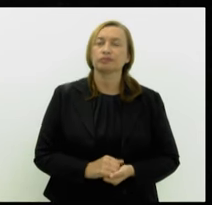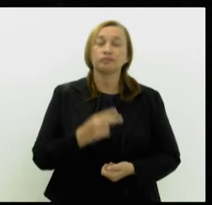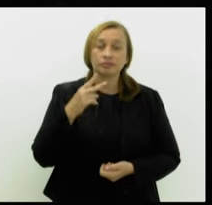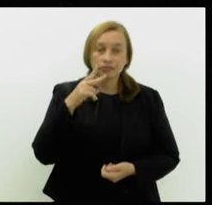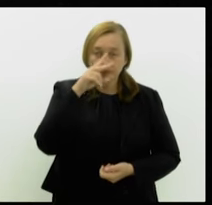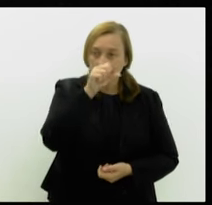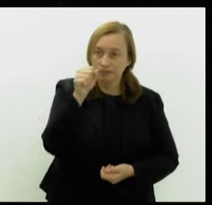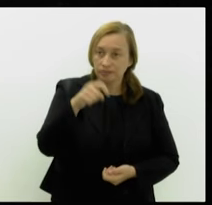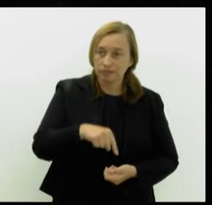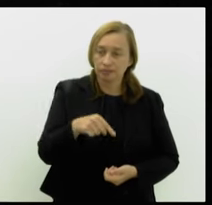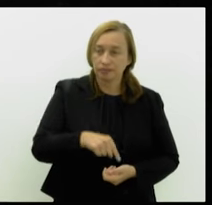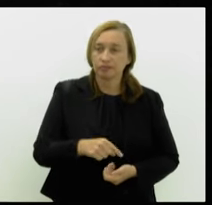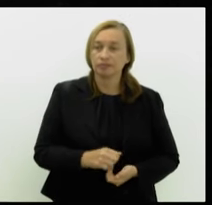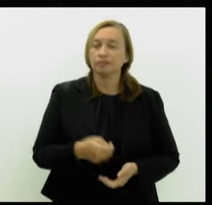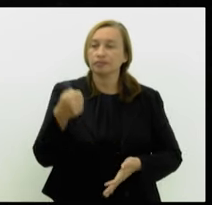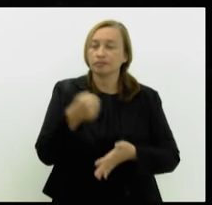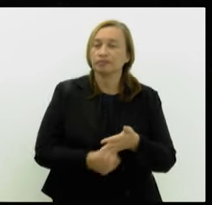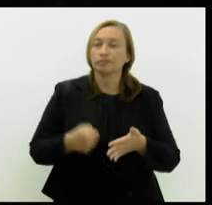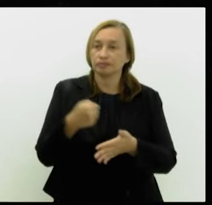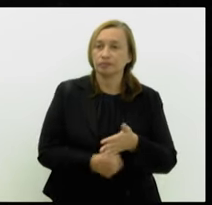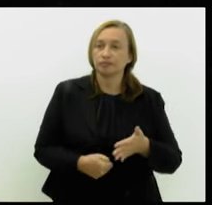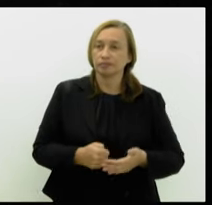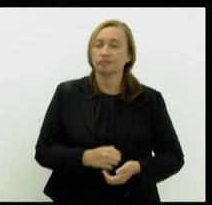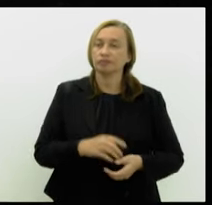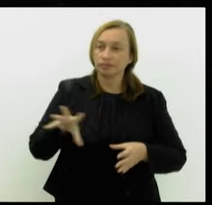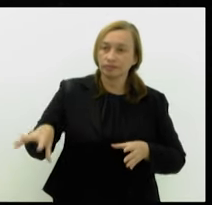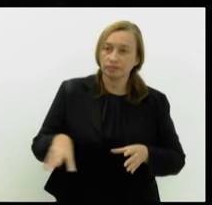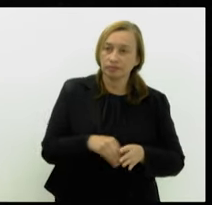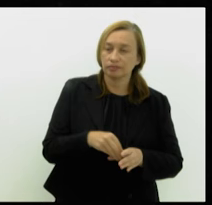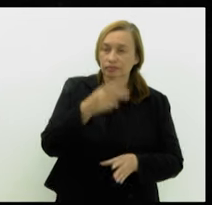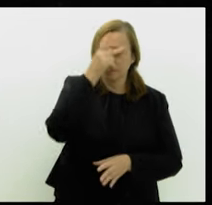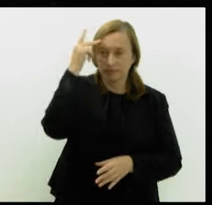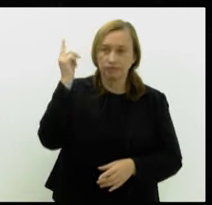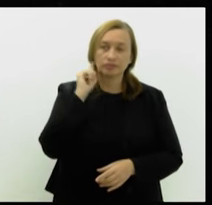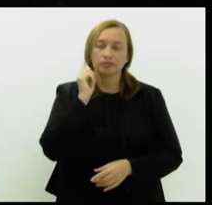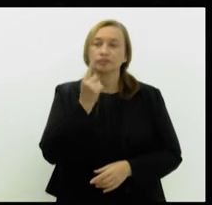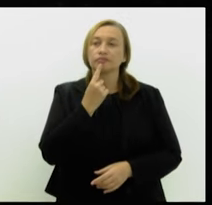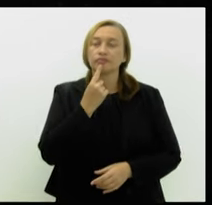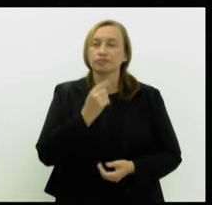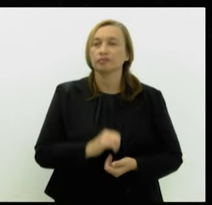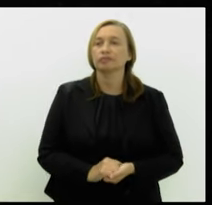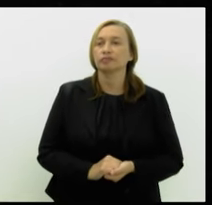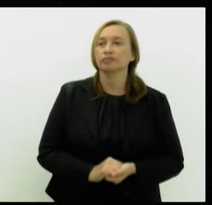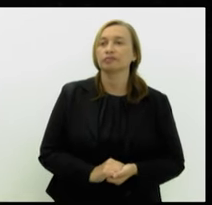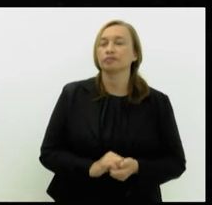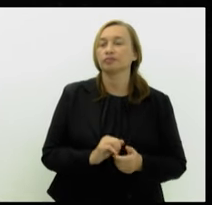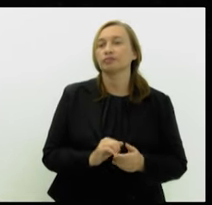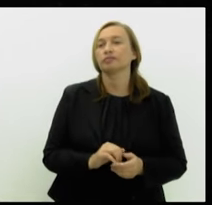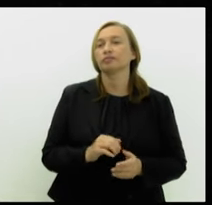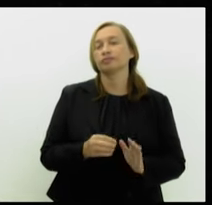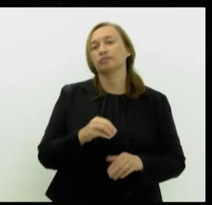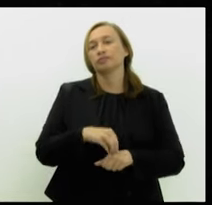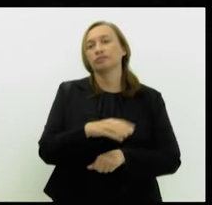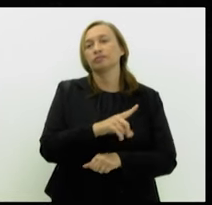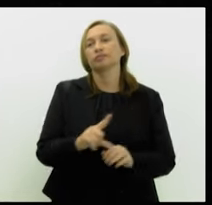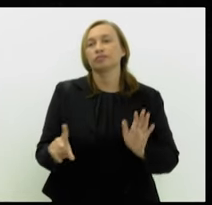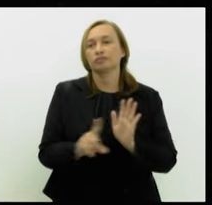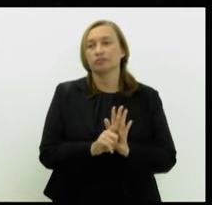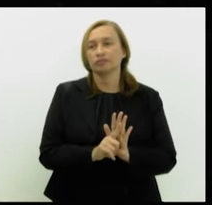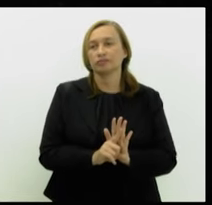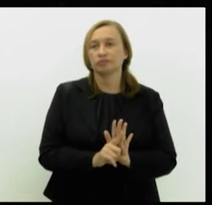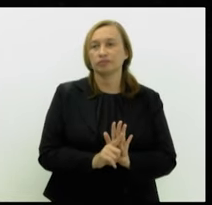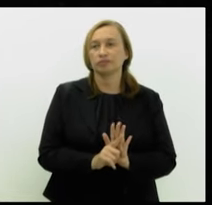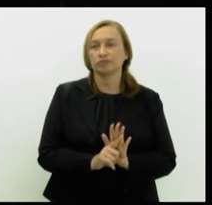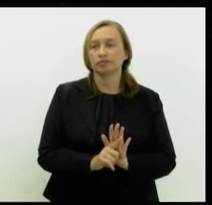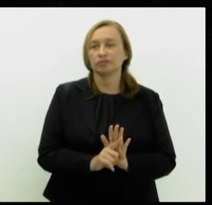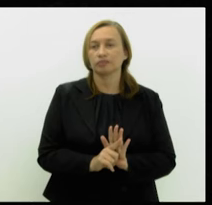fortalecer aqui a minha luta para incluir as pessoas surdas. Eu protocolei agora uma indicação legislativa que